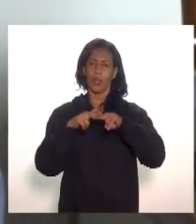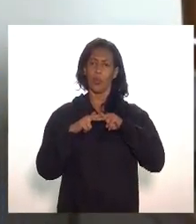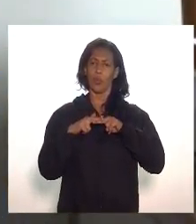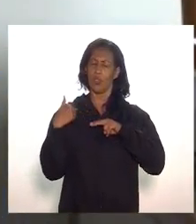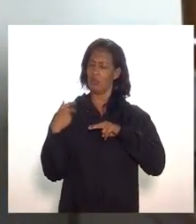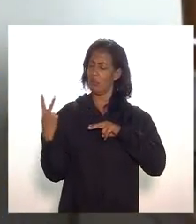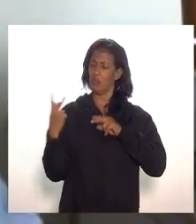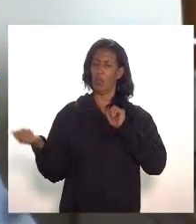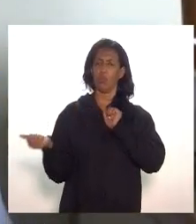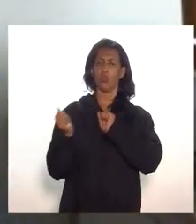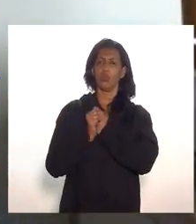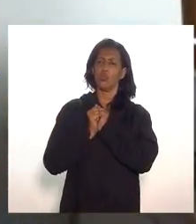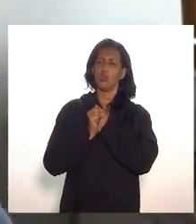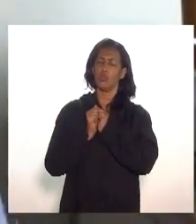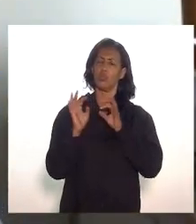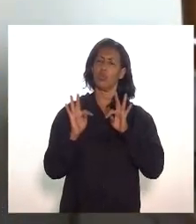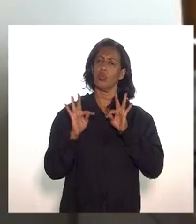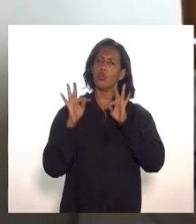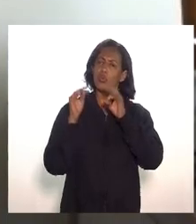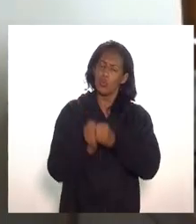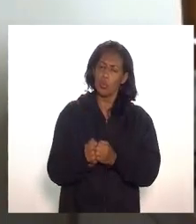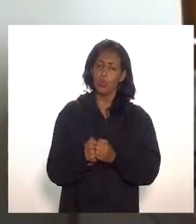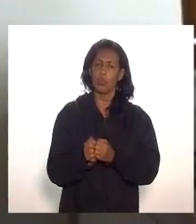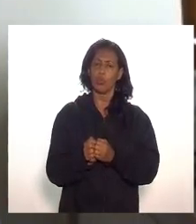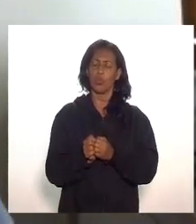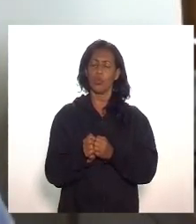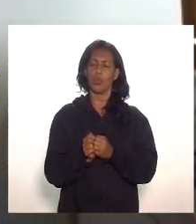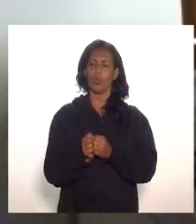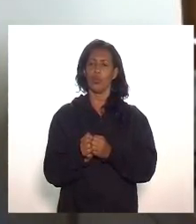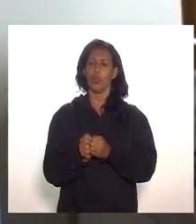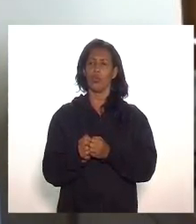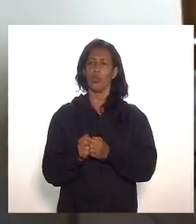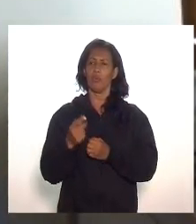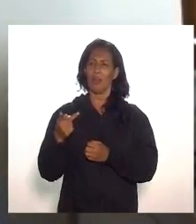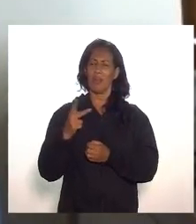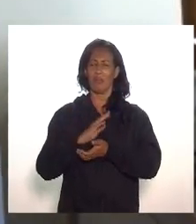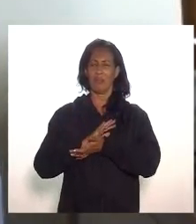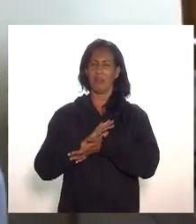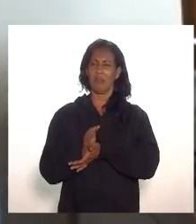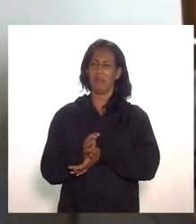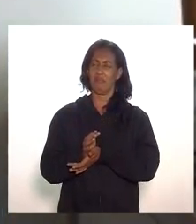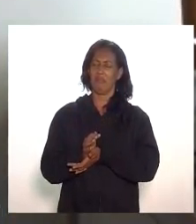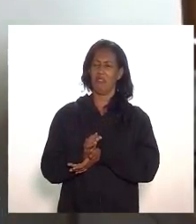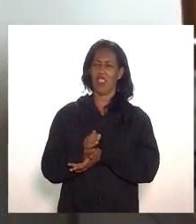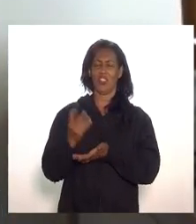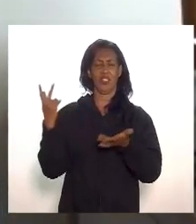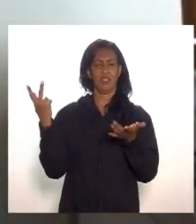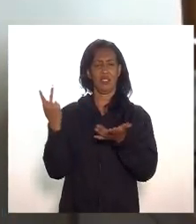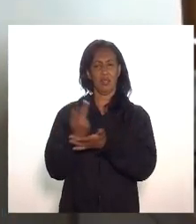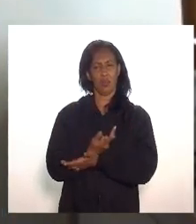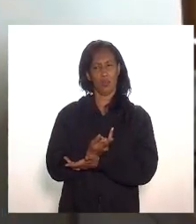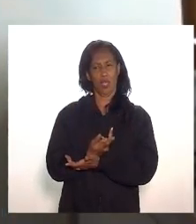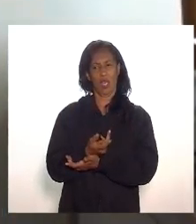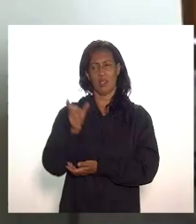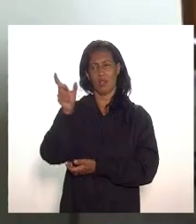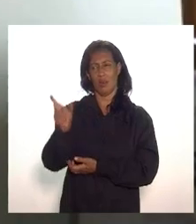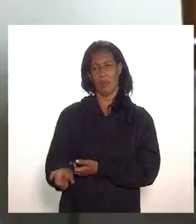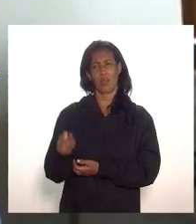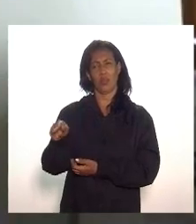com ele, de tudo aquilo que diz respeito a essas covardias que são feitas em relação àquele